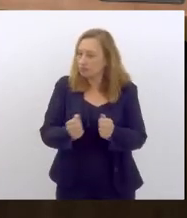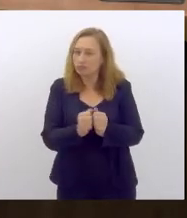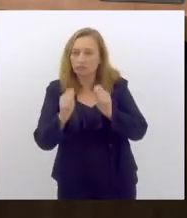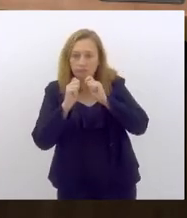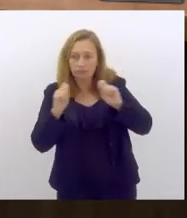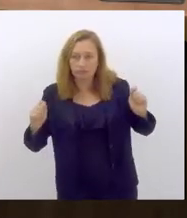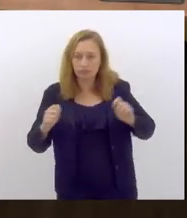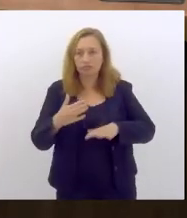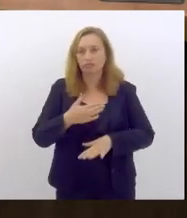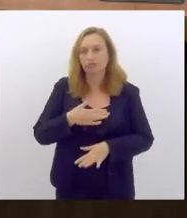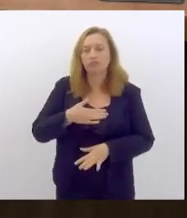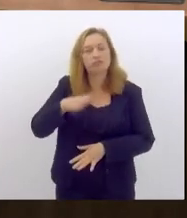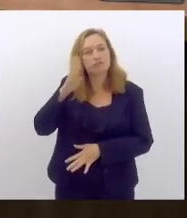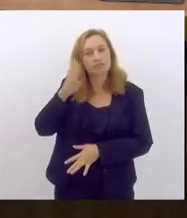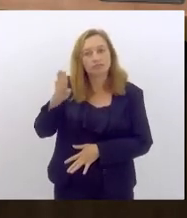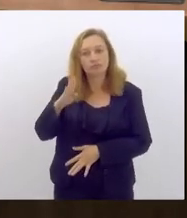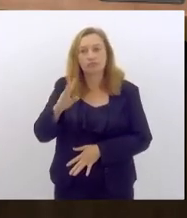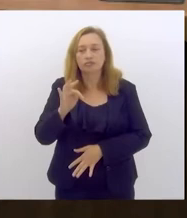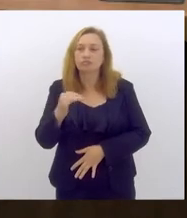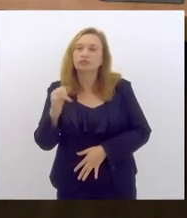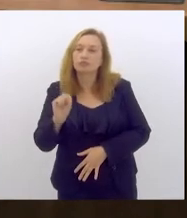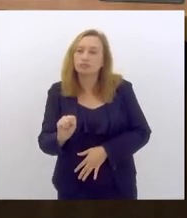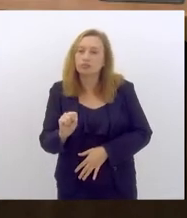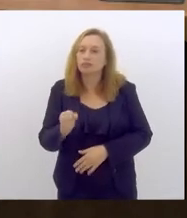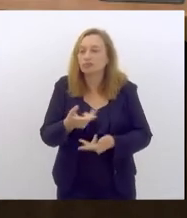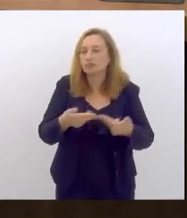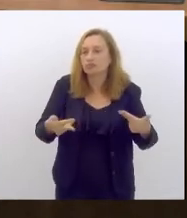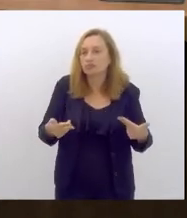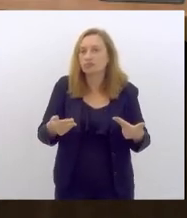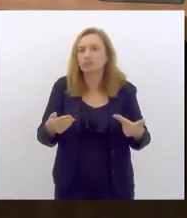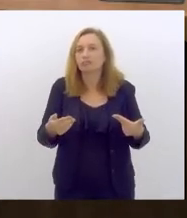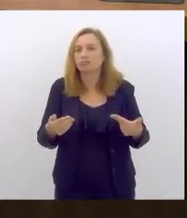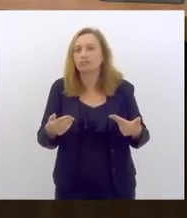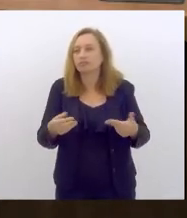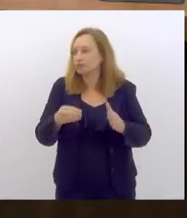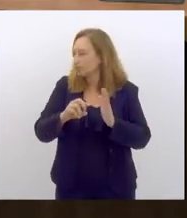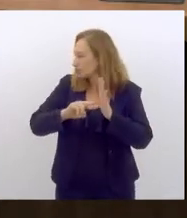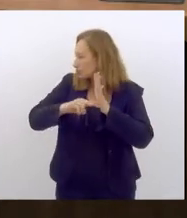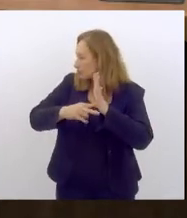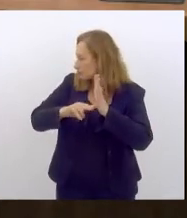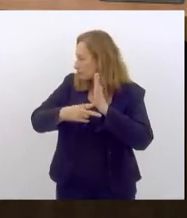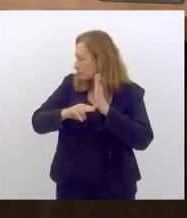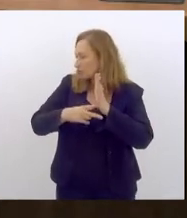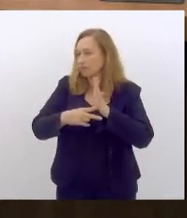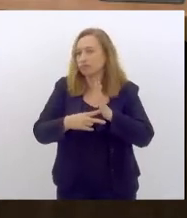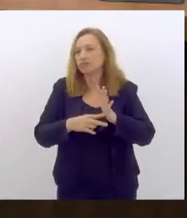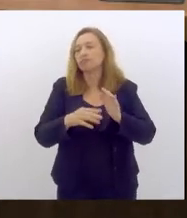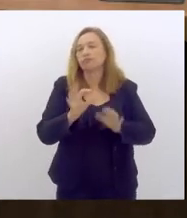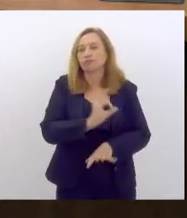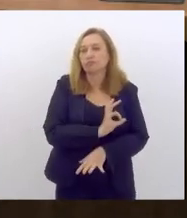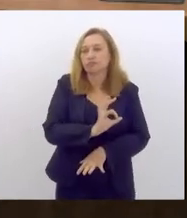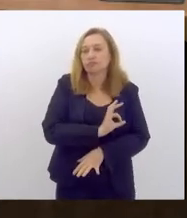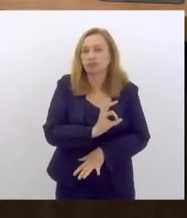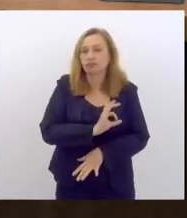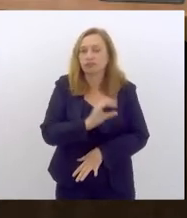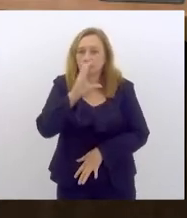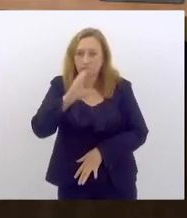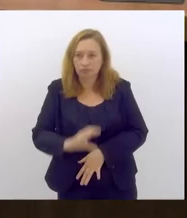assessoria, principalmente a Thaisa, diversas instituições sindicais e representativas da Polícia Civil,